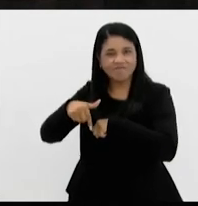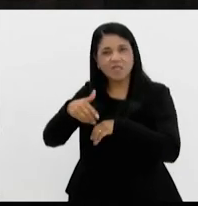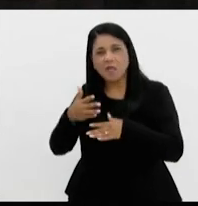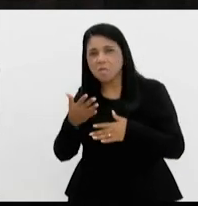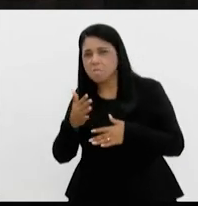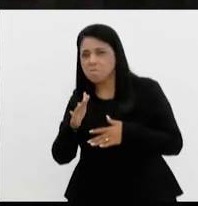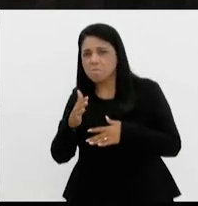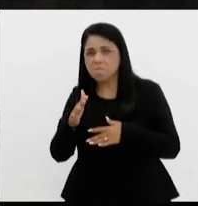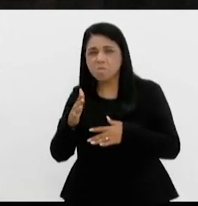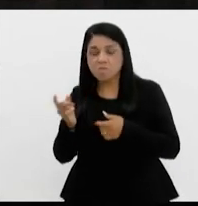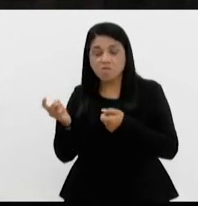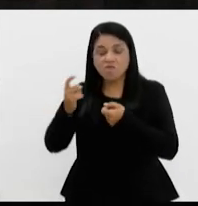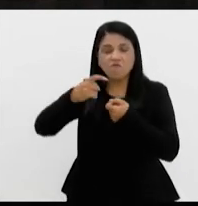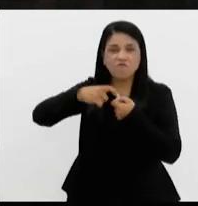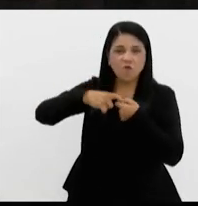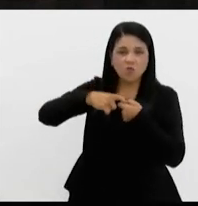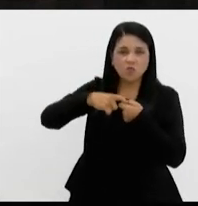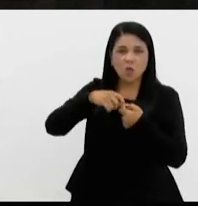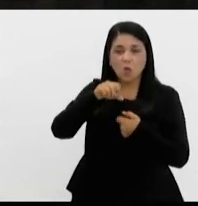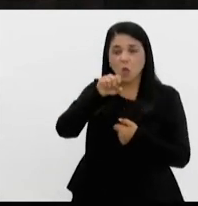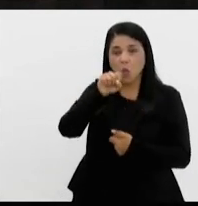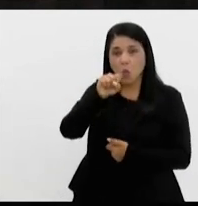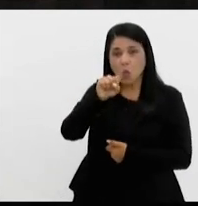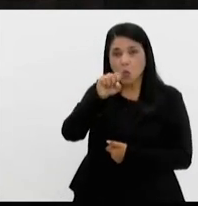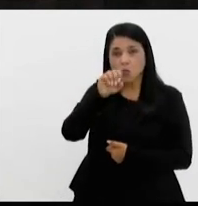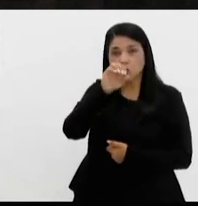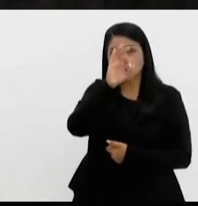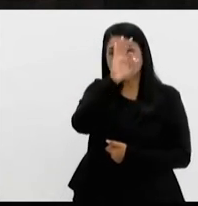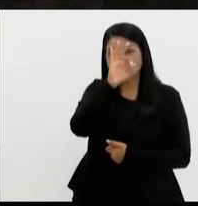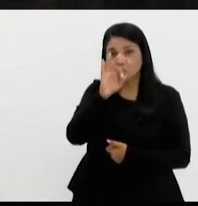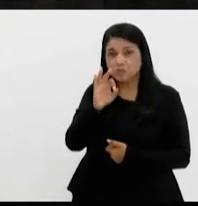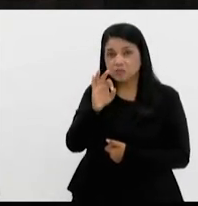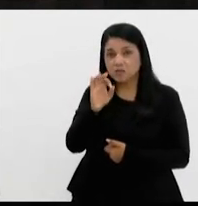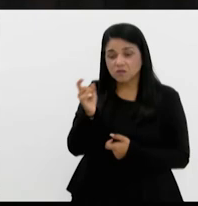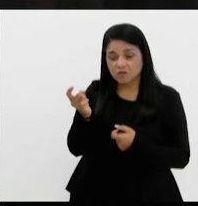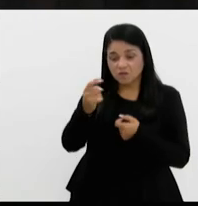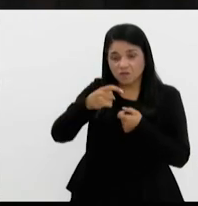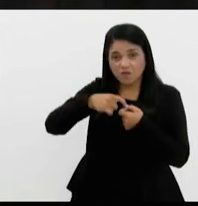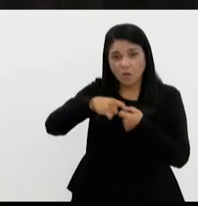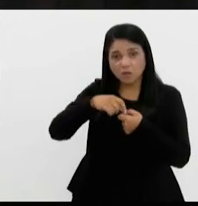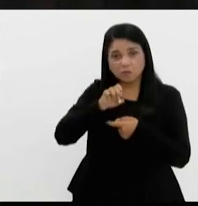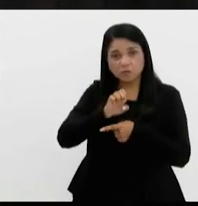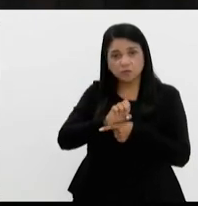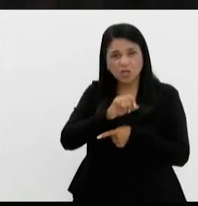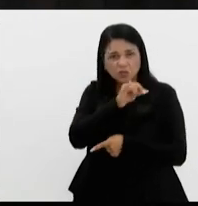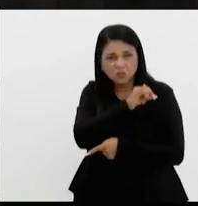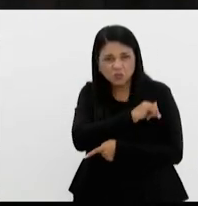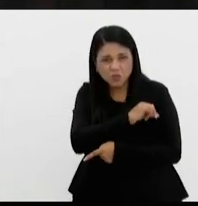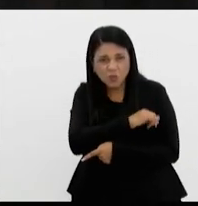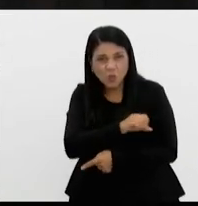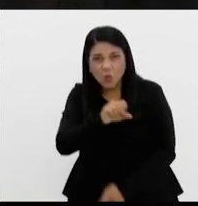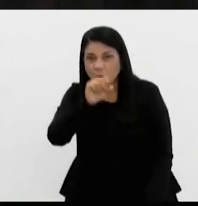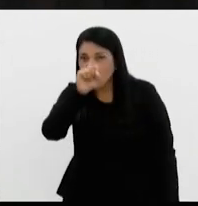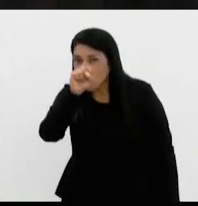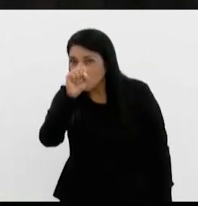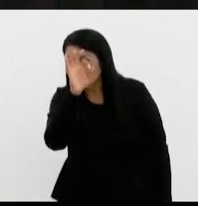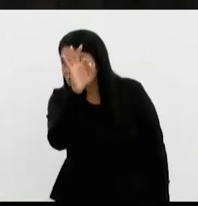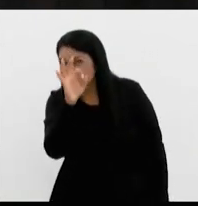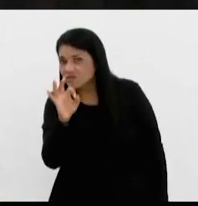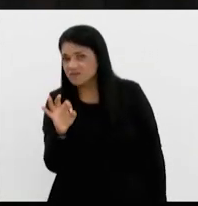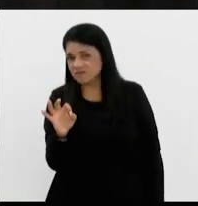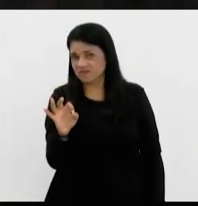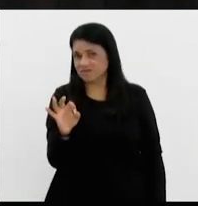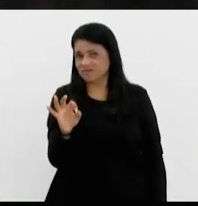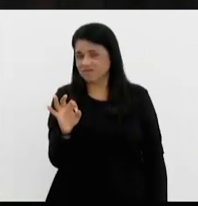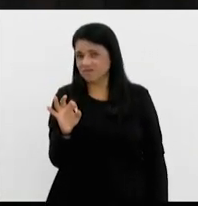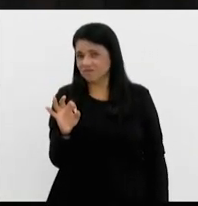só retorna 8% para o estado do Rio de Janeiro. Olha, 8%. E